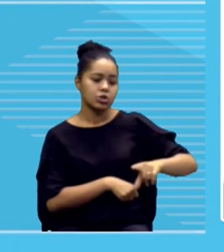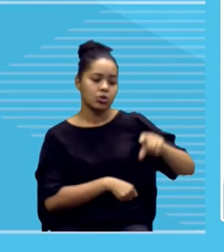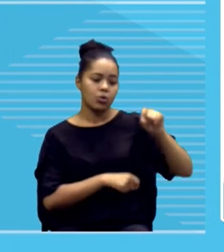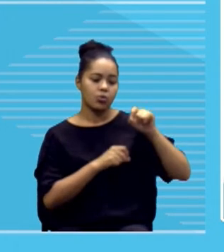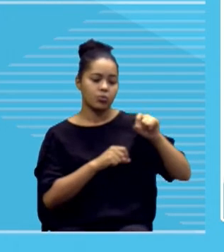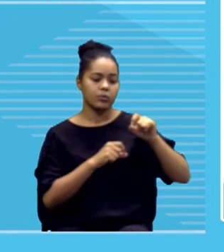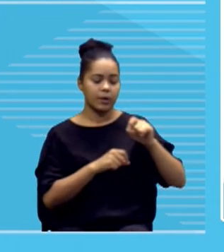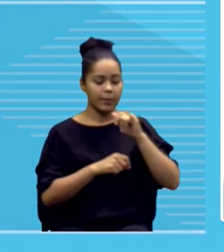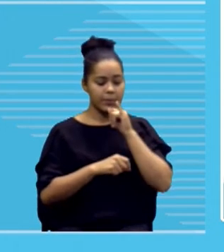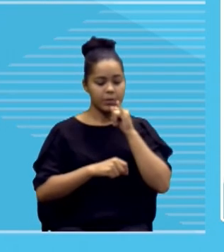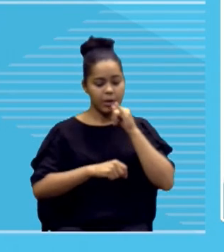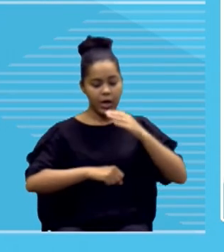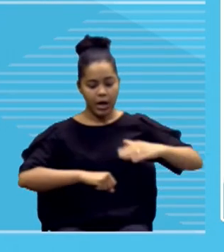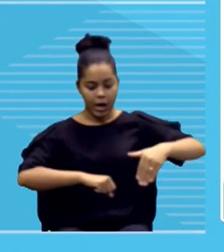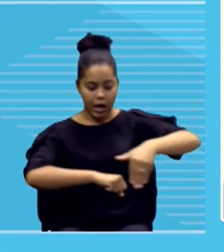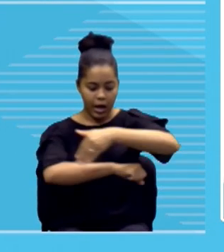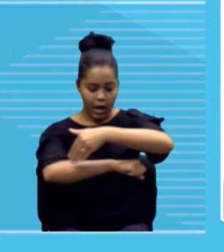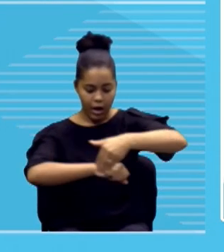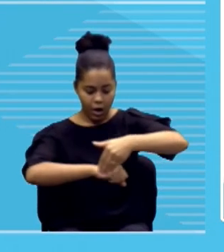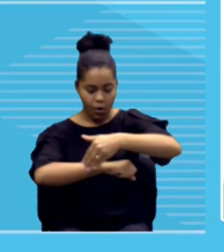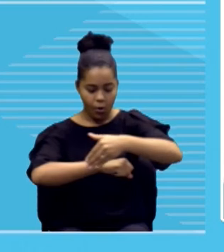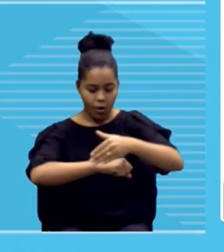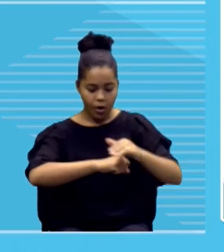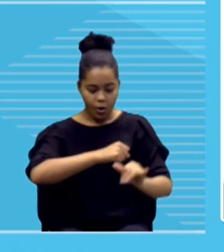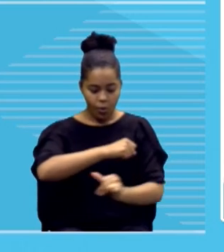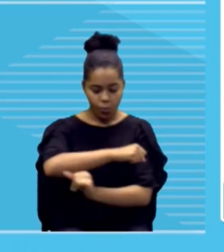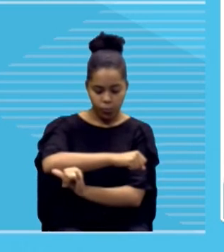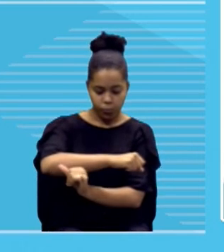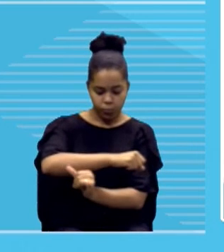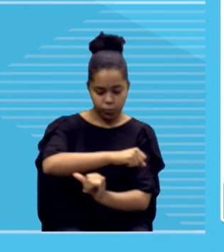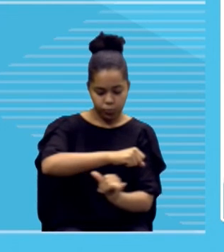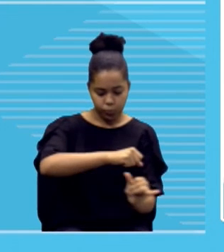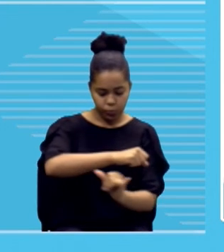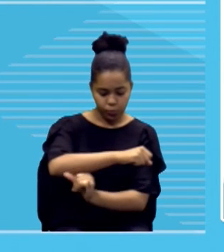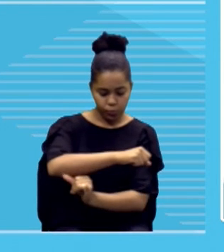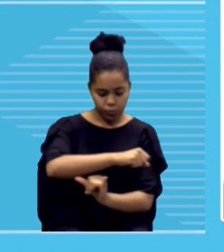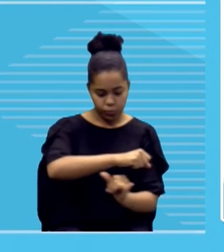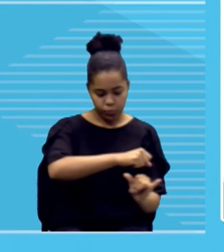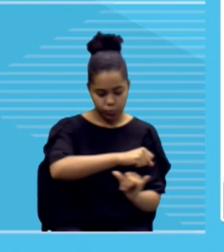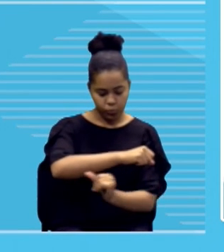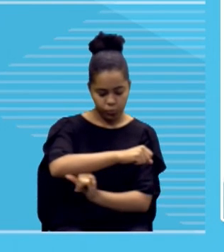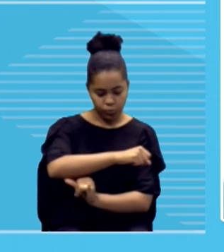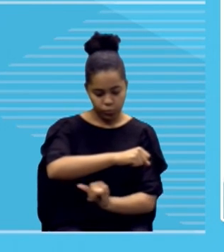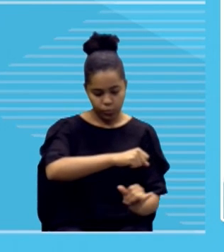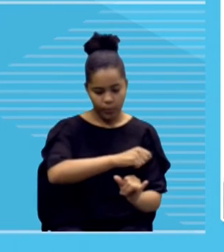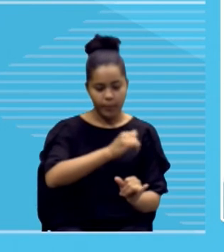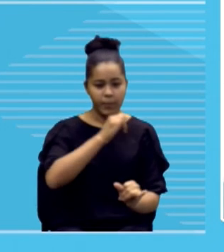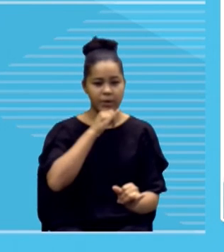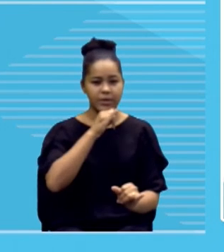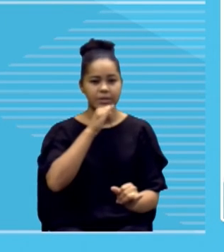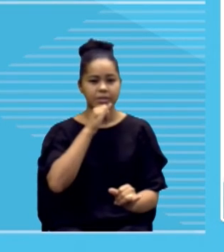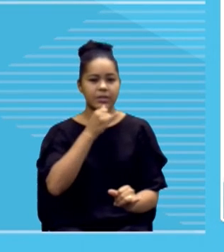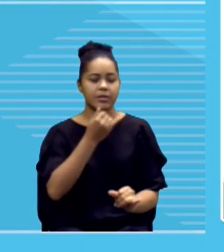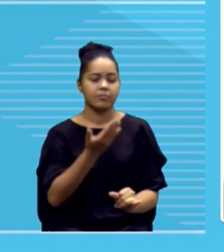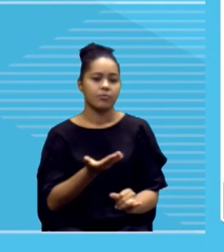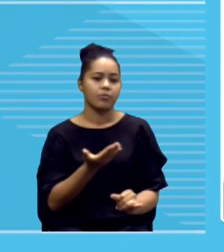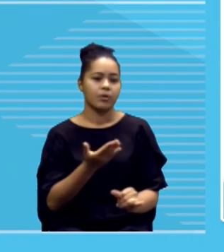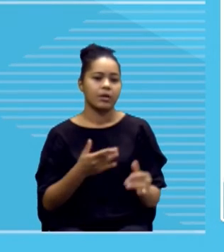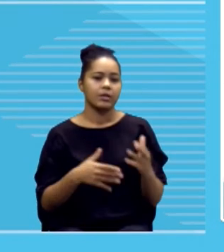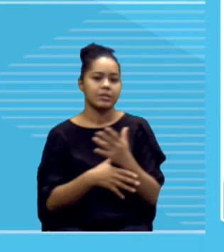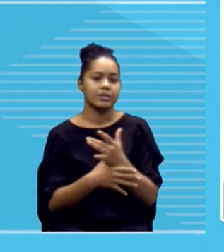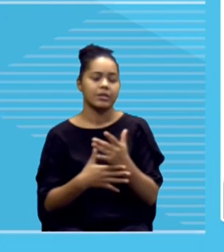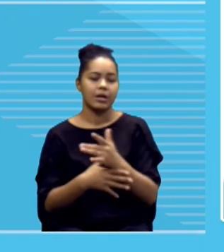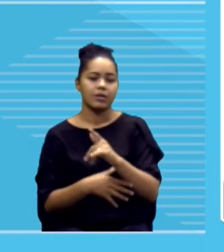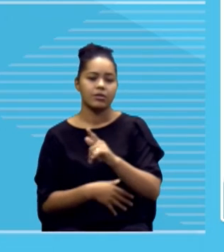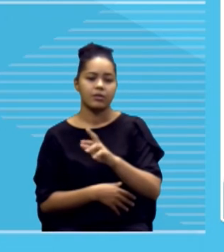do asfalto da cidade, debaixo das calçadas. É muito utilizado em cidades mais turísticas, beleza? Por exemplo, Gramado, a fiação é toda interna, você não